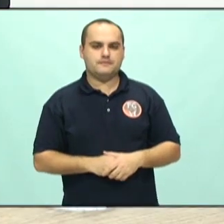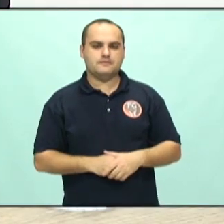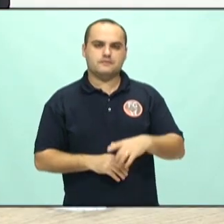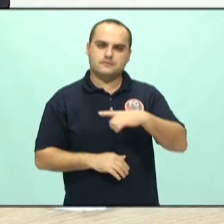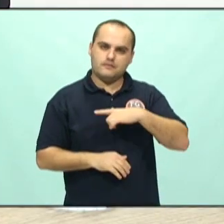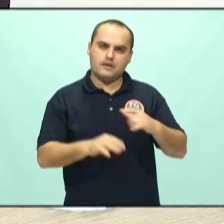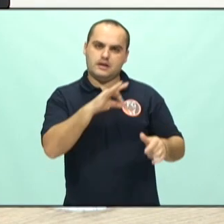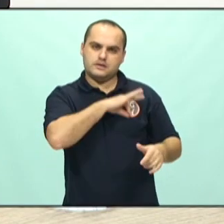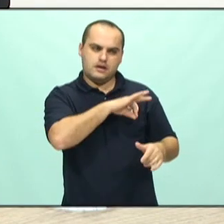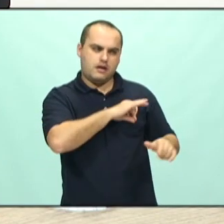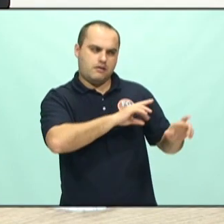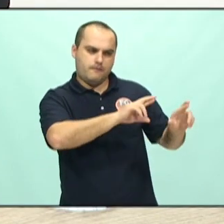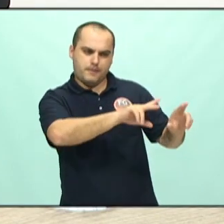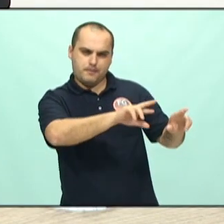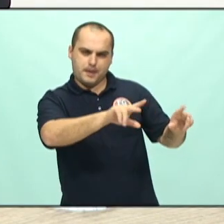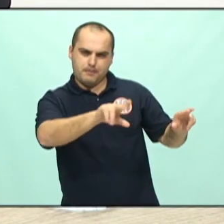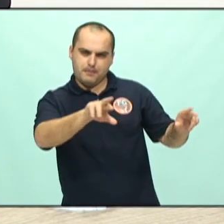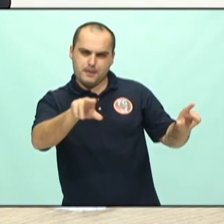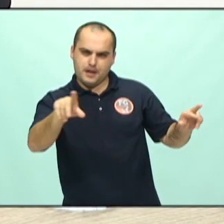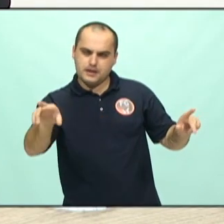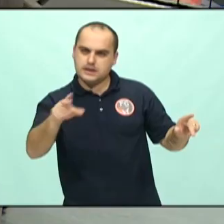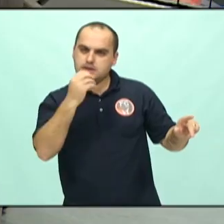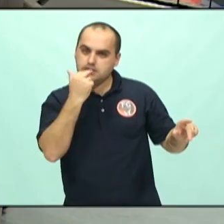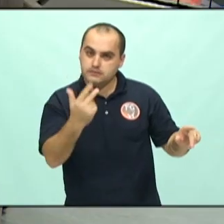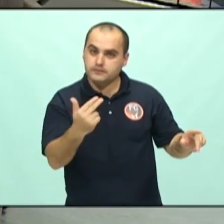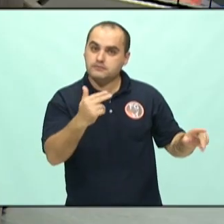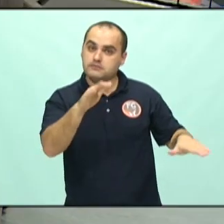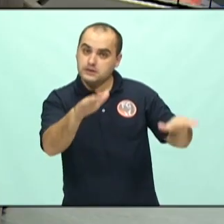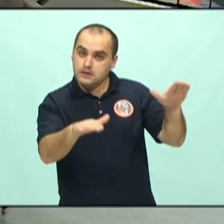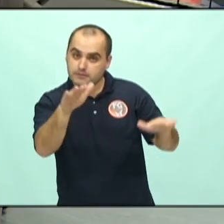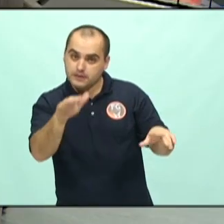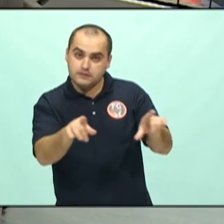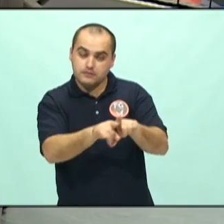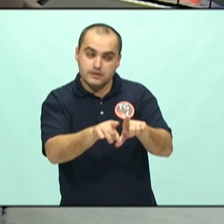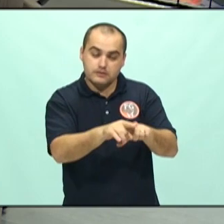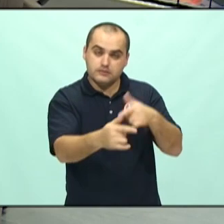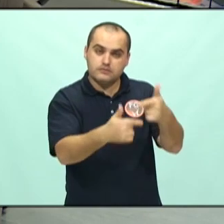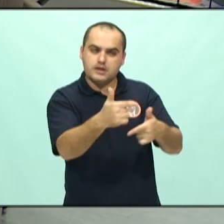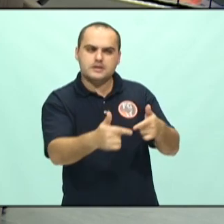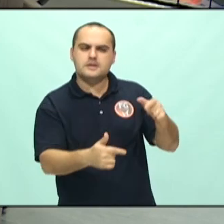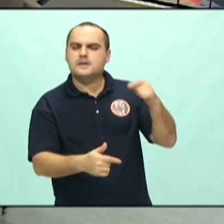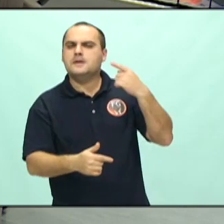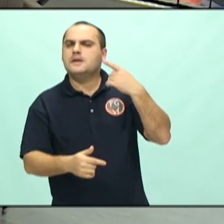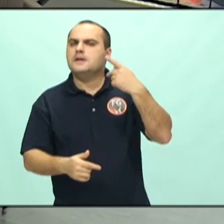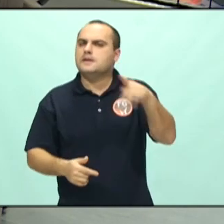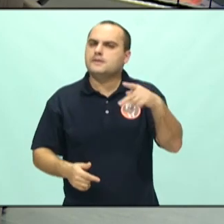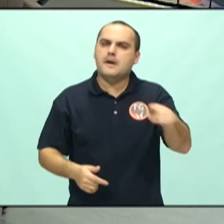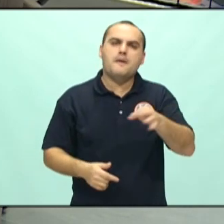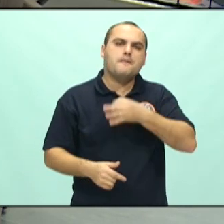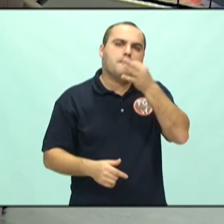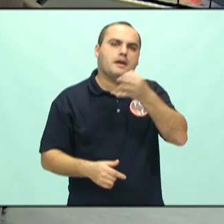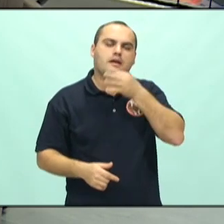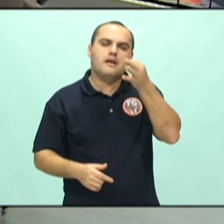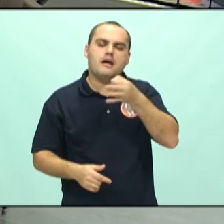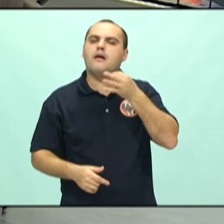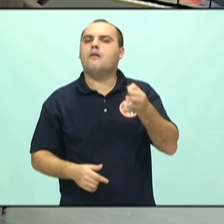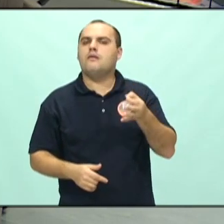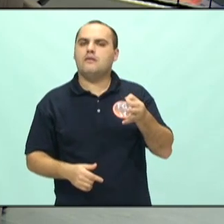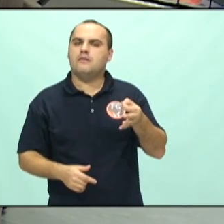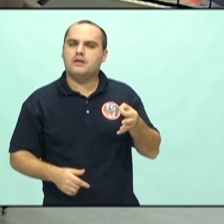salários de diversos níveis e depende muito da complexidade do serviço também, e no setor público há uma série